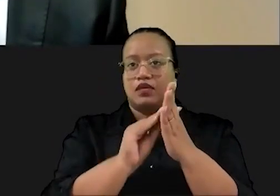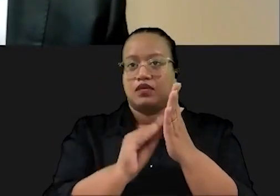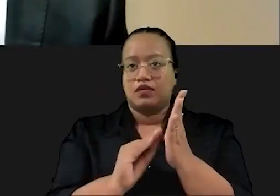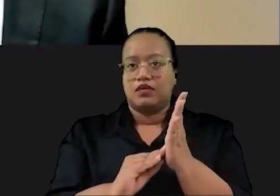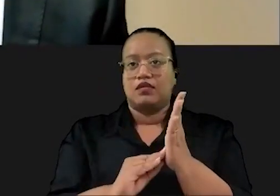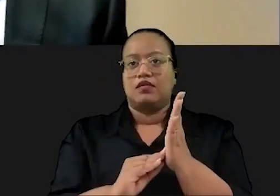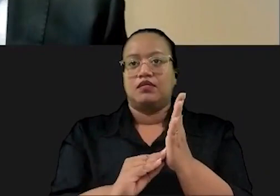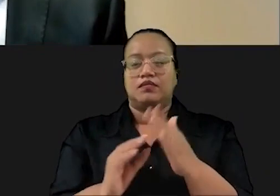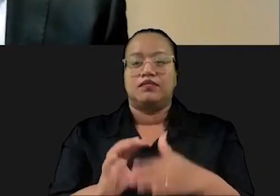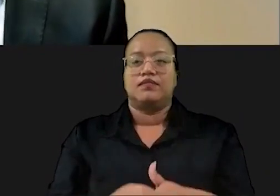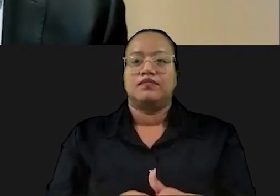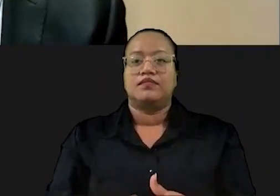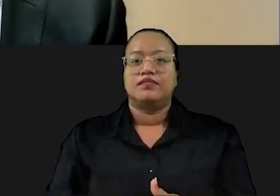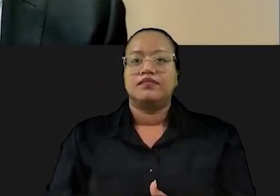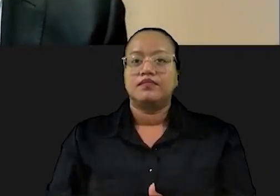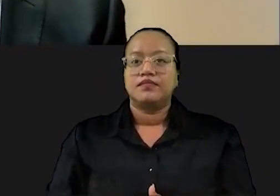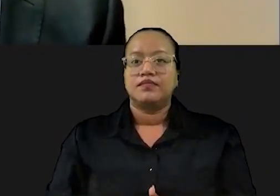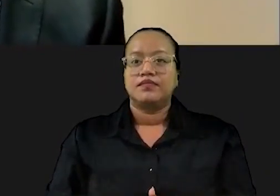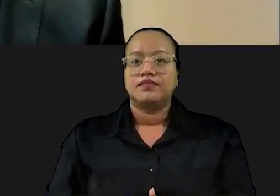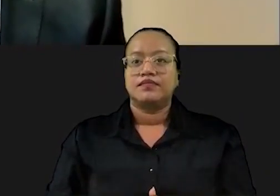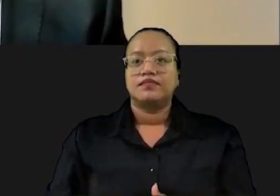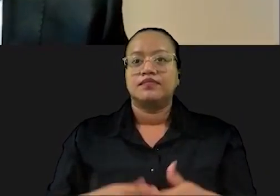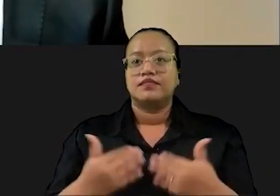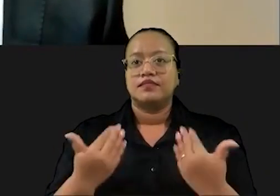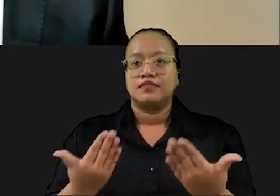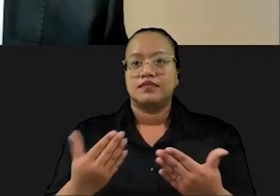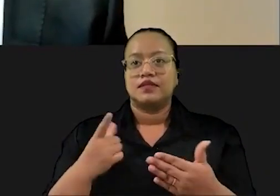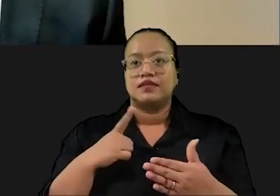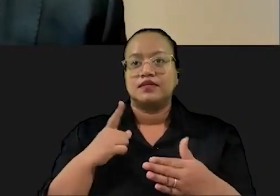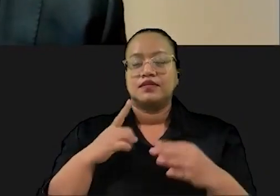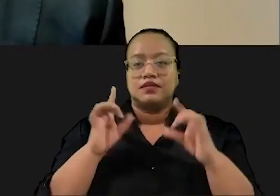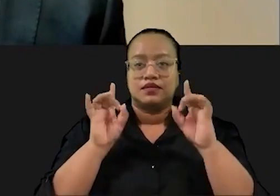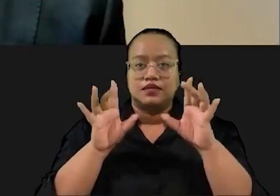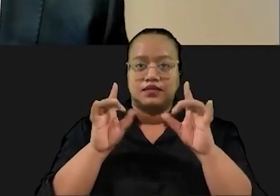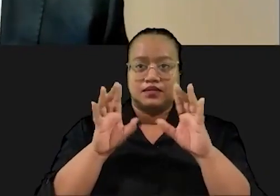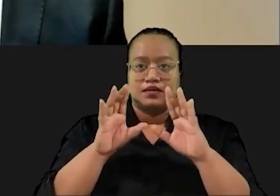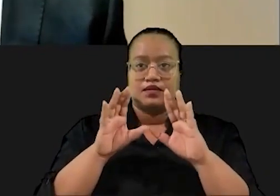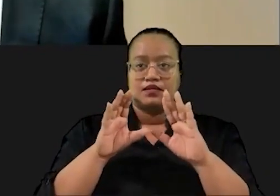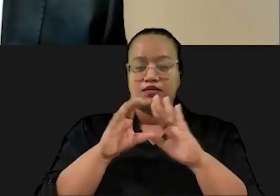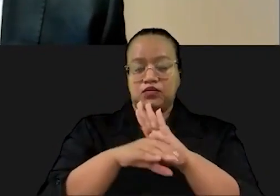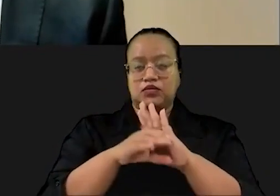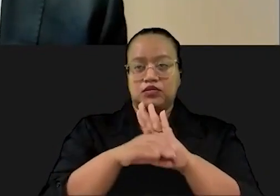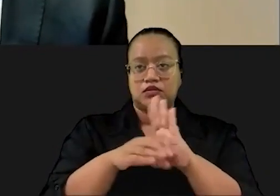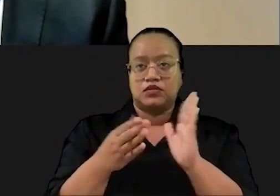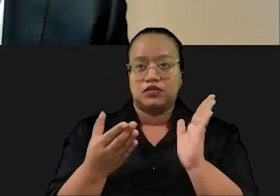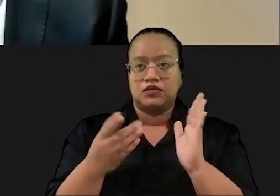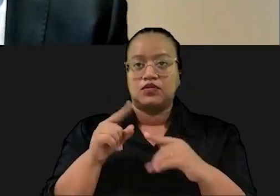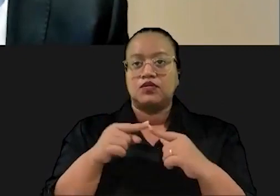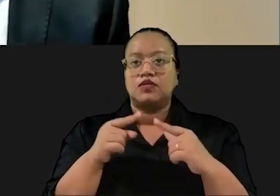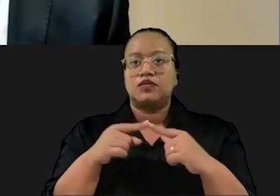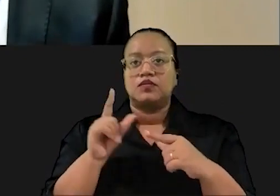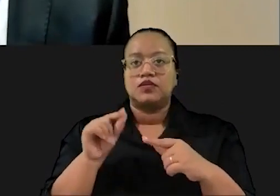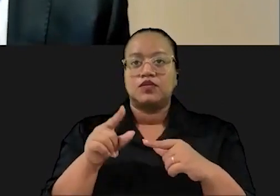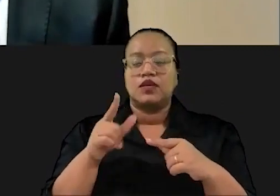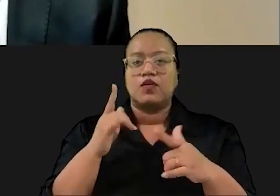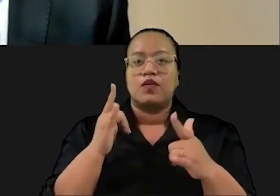Numa versão, vamos dizer, mais sofisticada dessa concepção, seria, vamos dizer, uma empresa de logística que tem